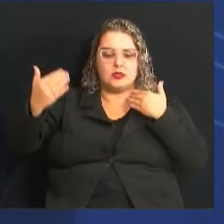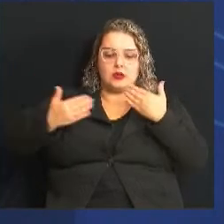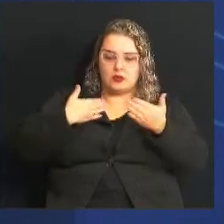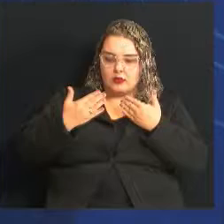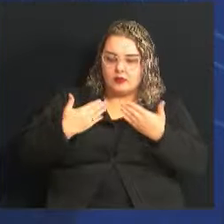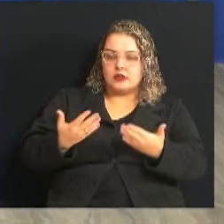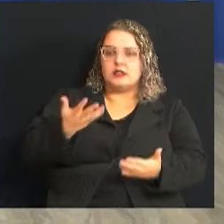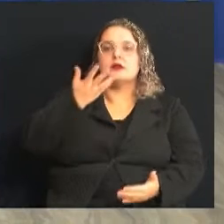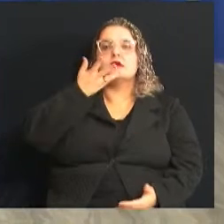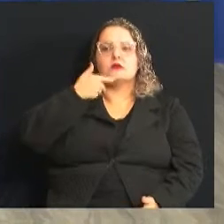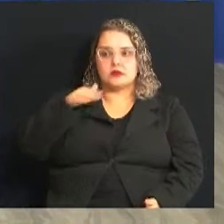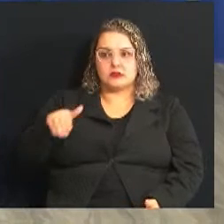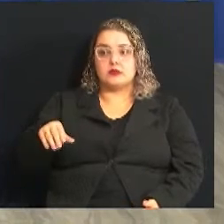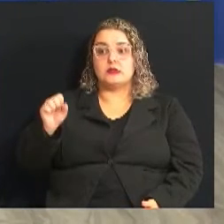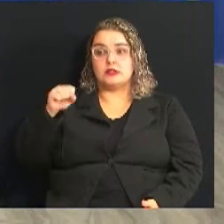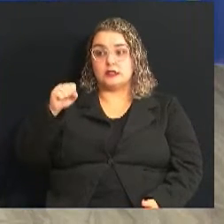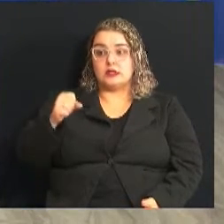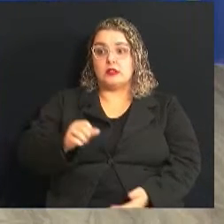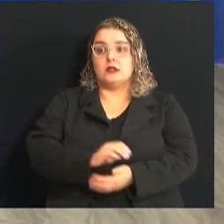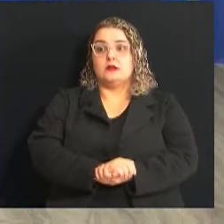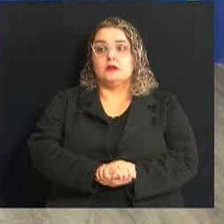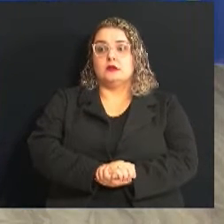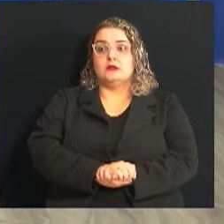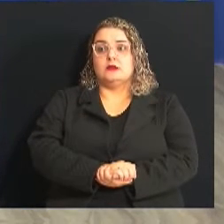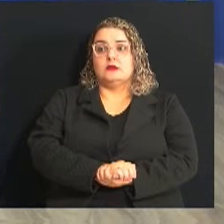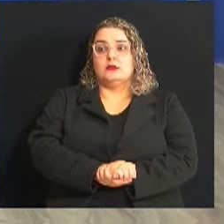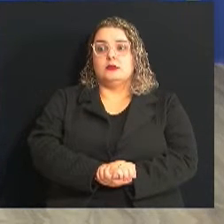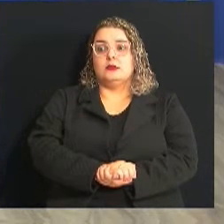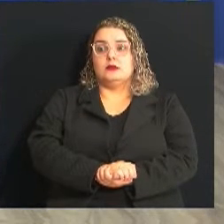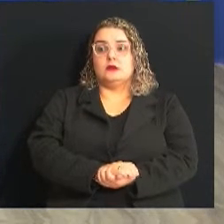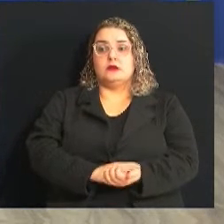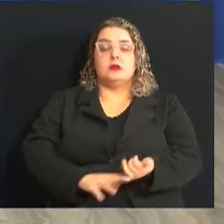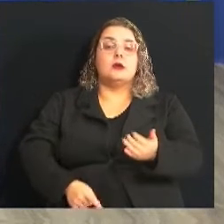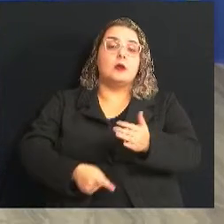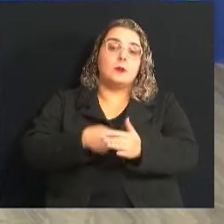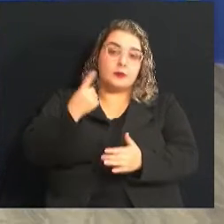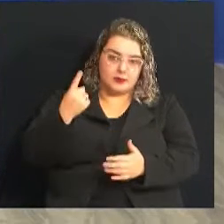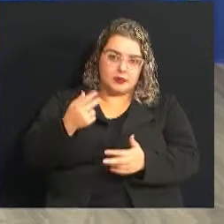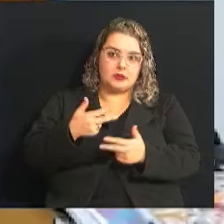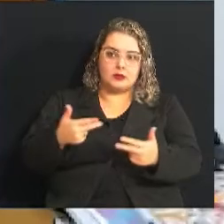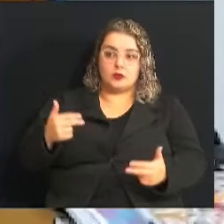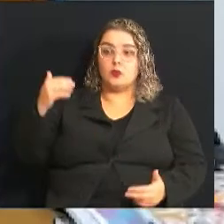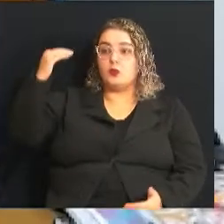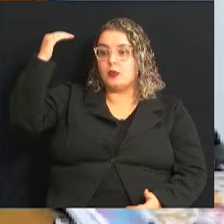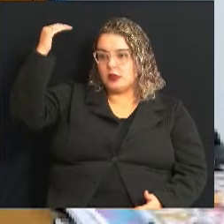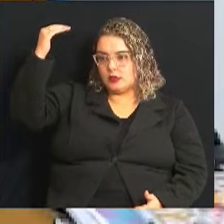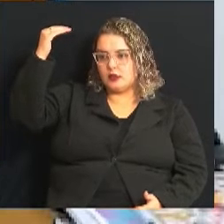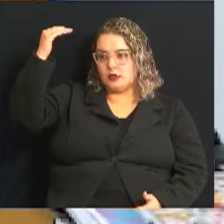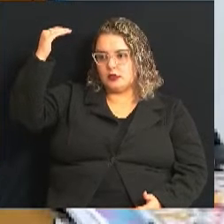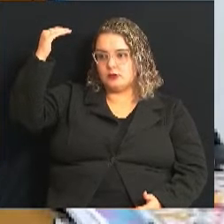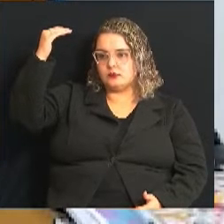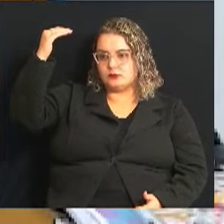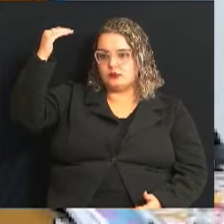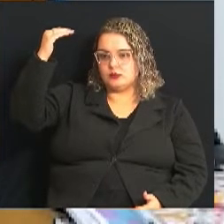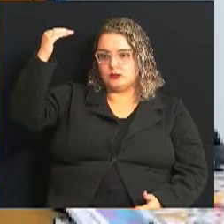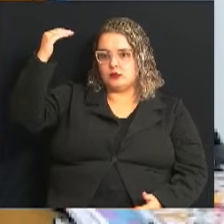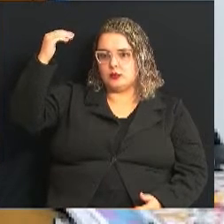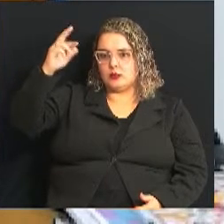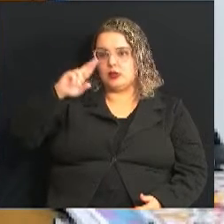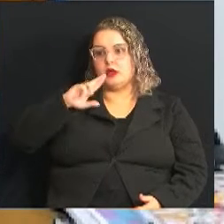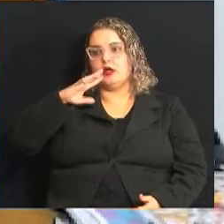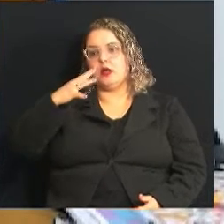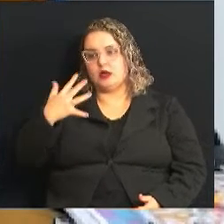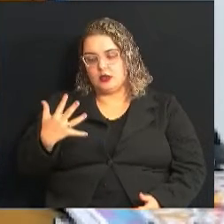né? Sim, é o primeiro ponto, o adulto criar recursos, né, se